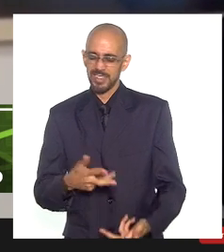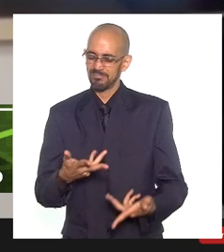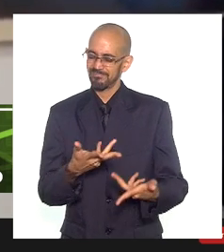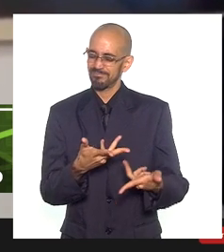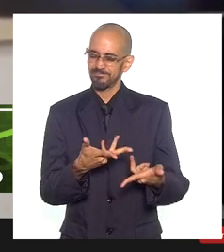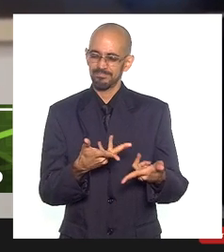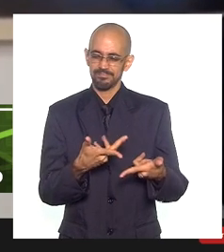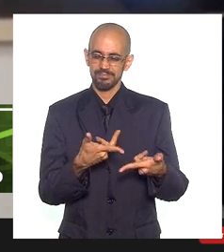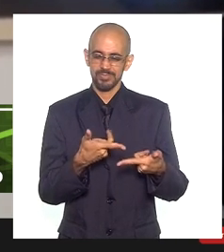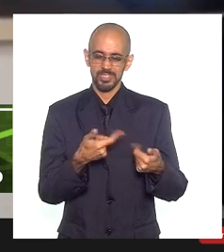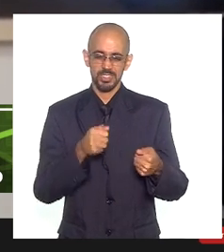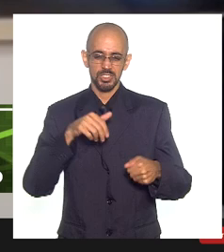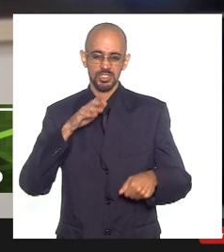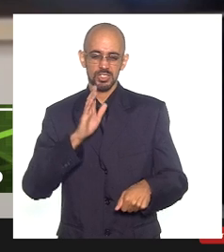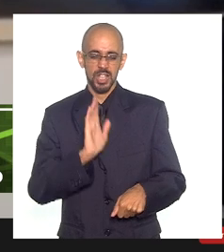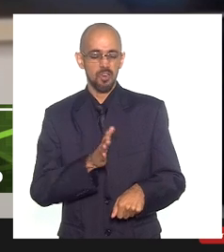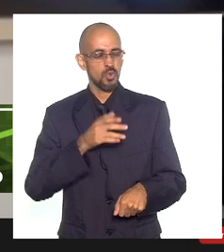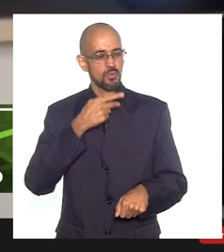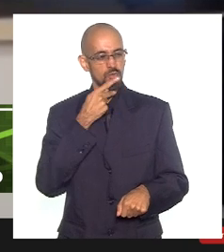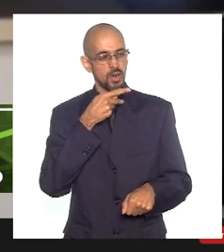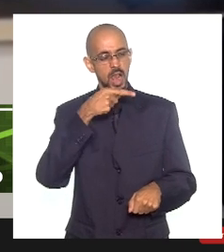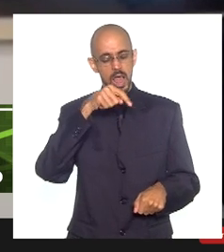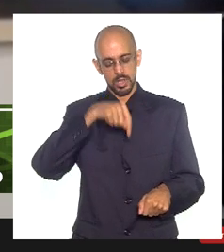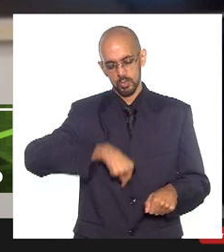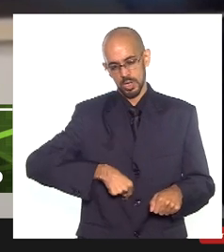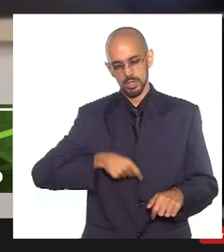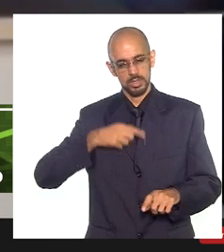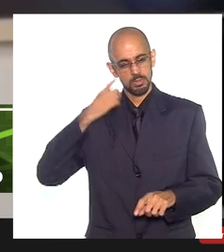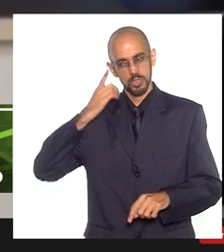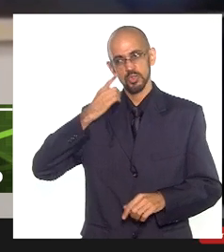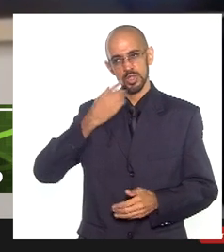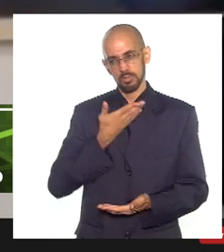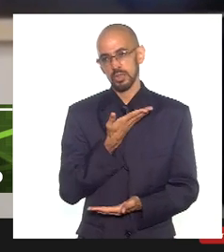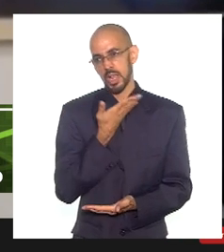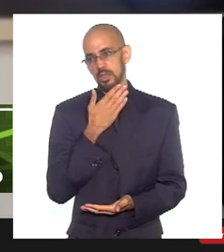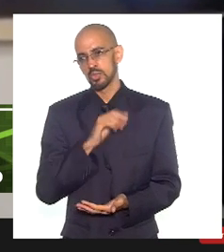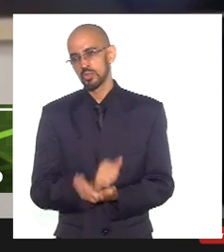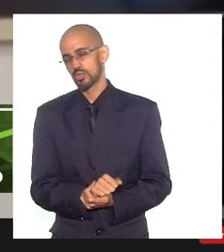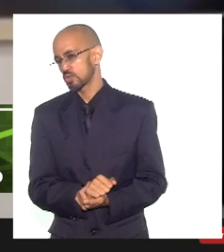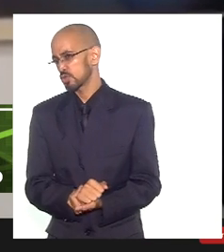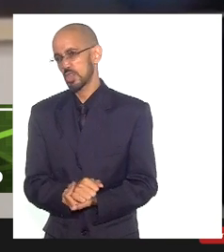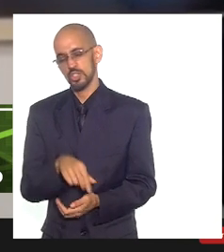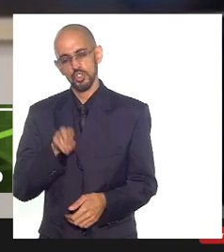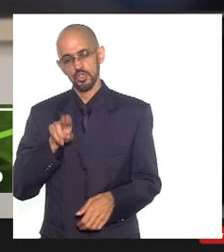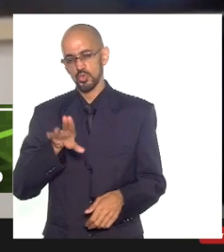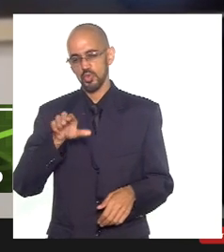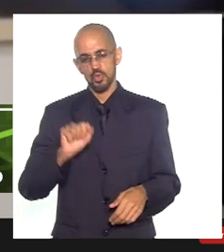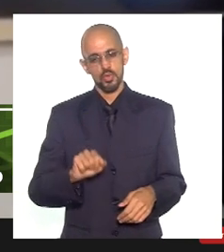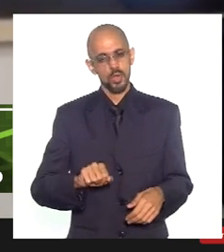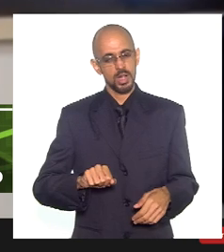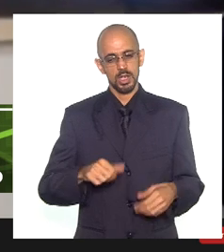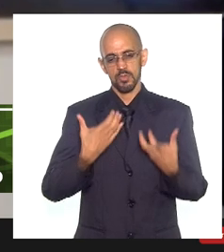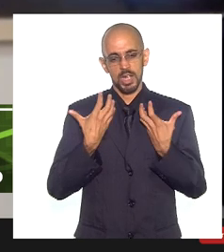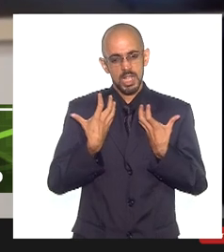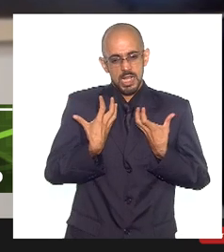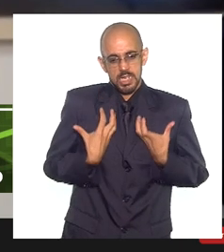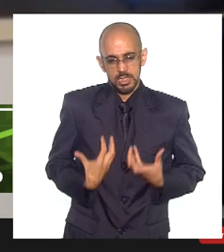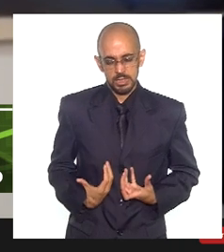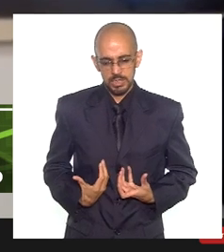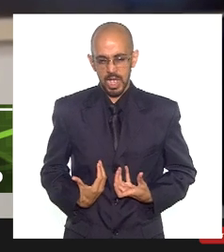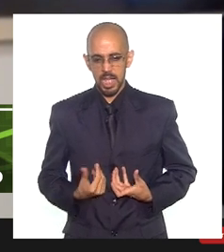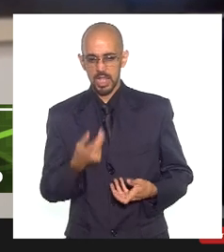nas intervenções anteriores. E não cansaríamos jamais de anotar essa